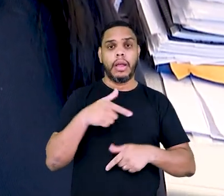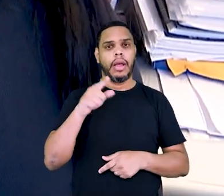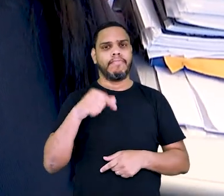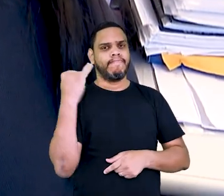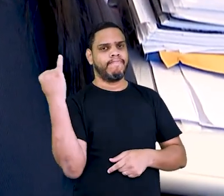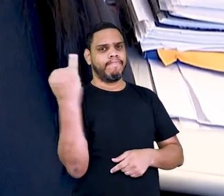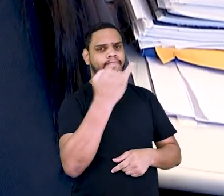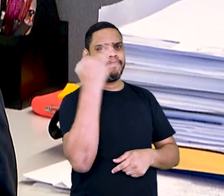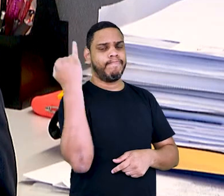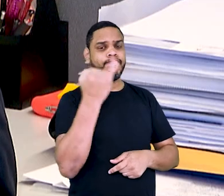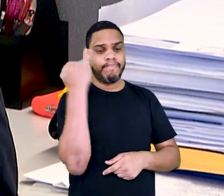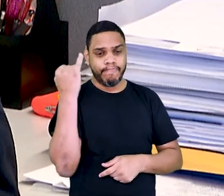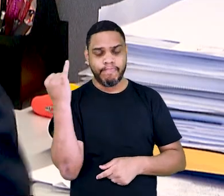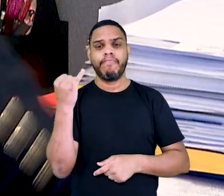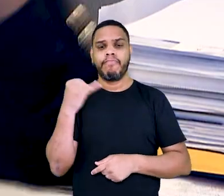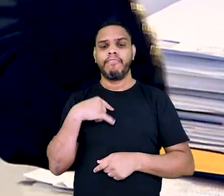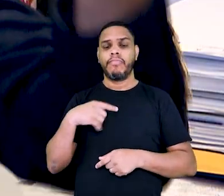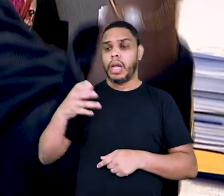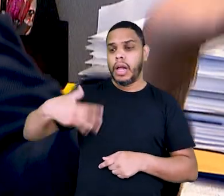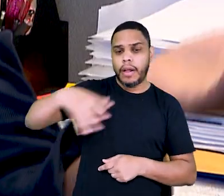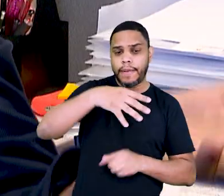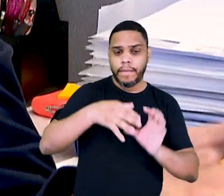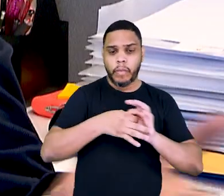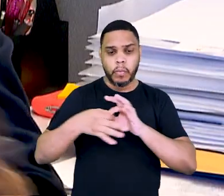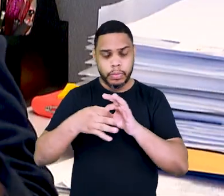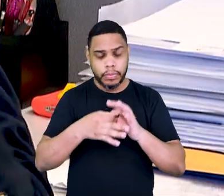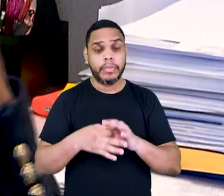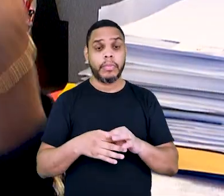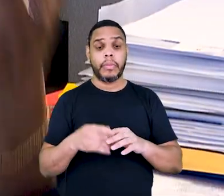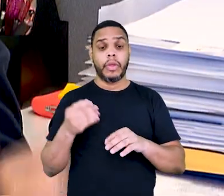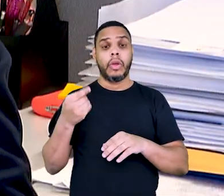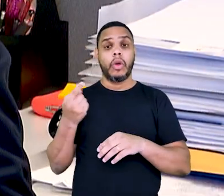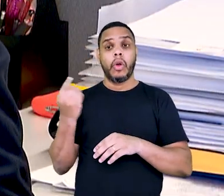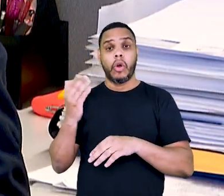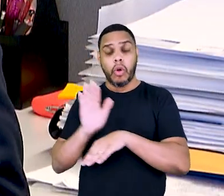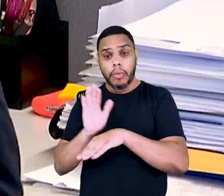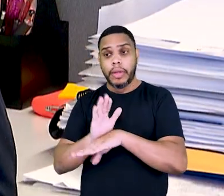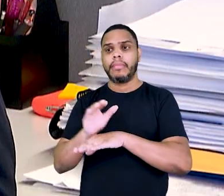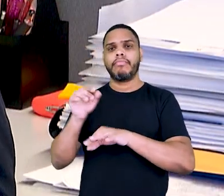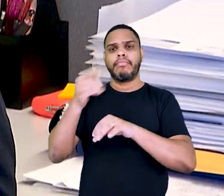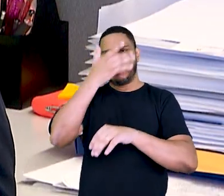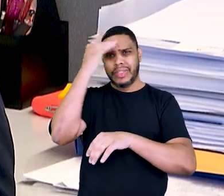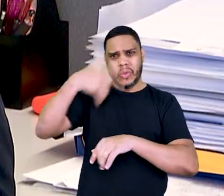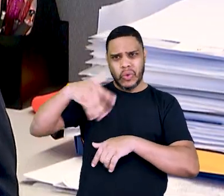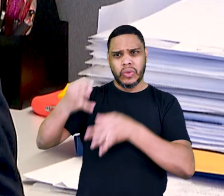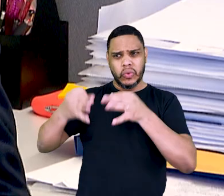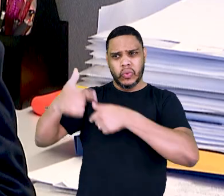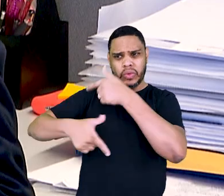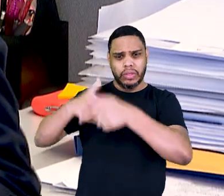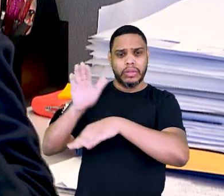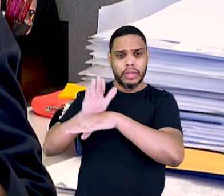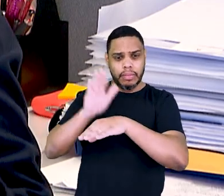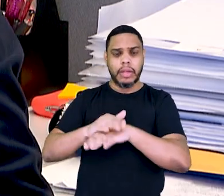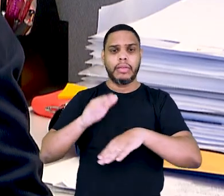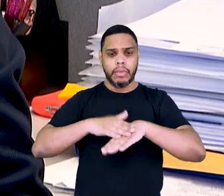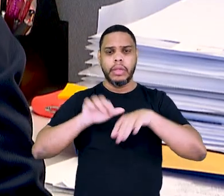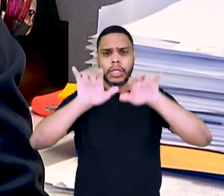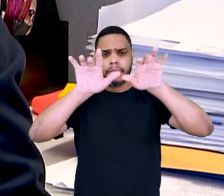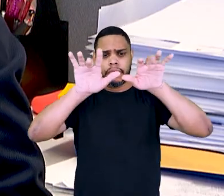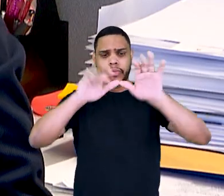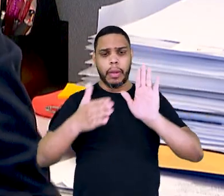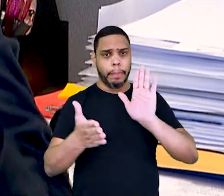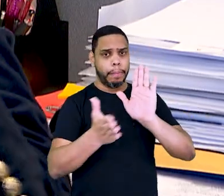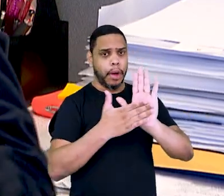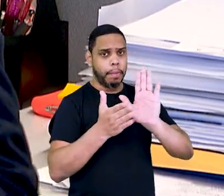uma engrenagem. Ela vai começar pelos assessores, pelos assistentes, né, que redigem a proposta de